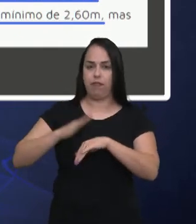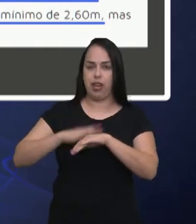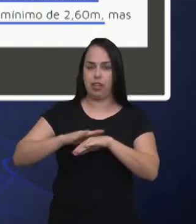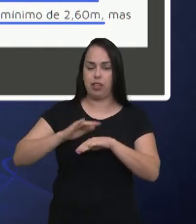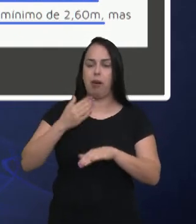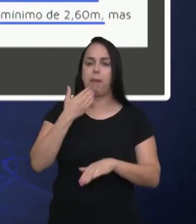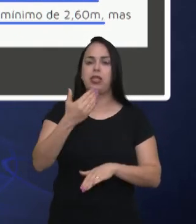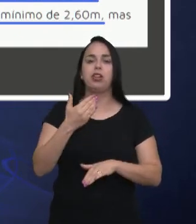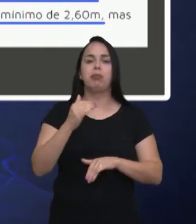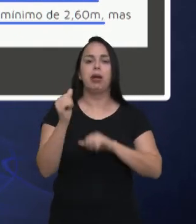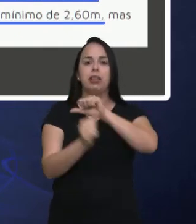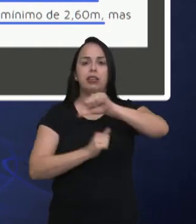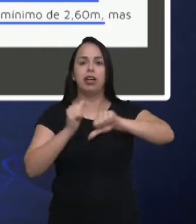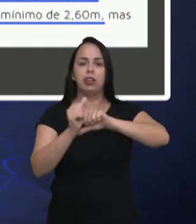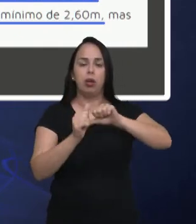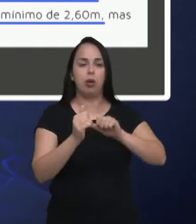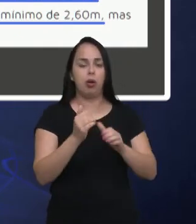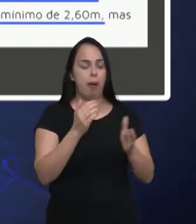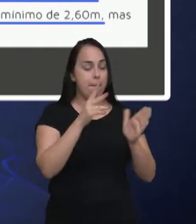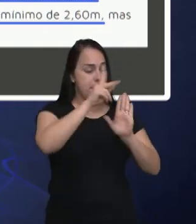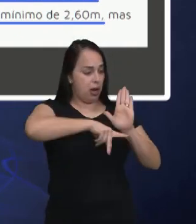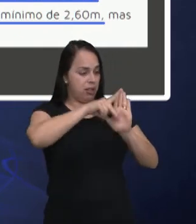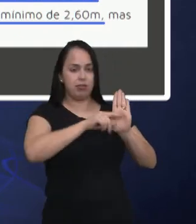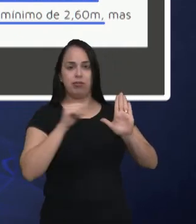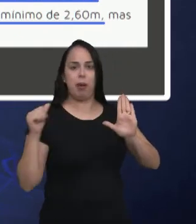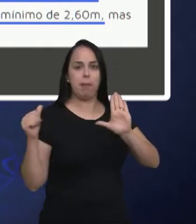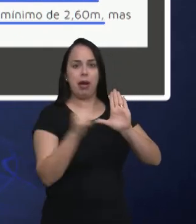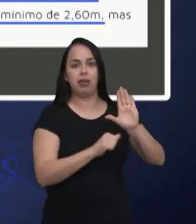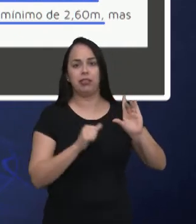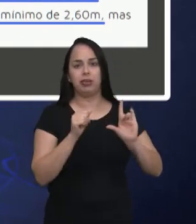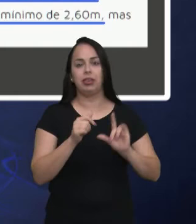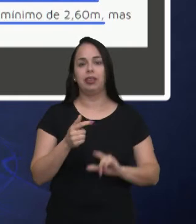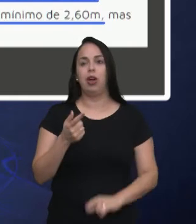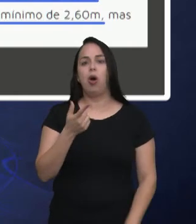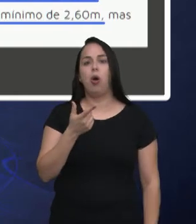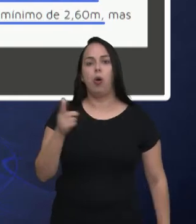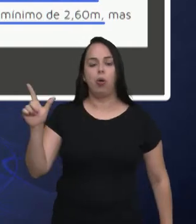alterar o trecho do projeto, alvo de crítica